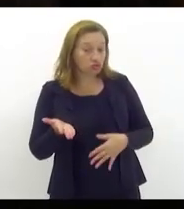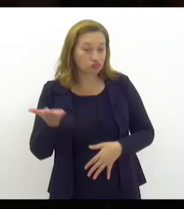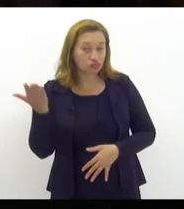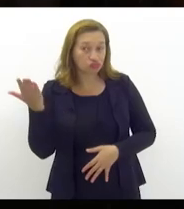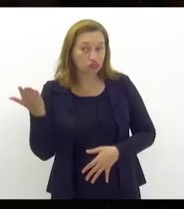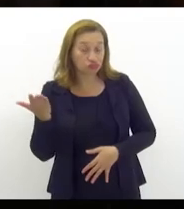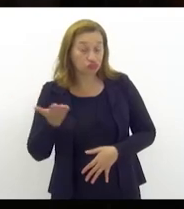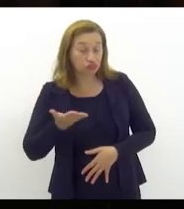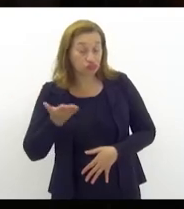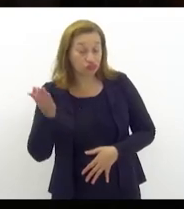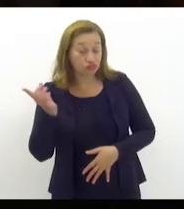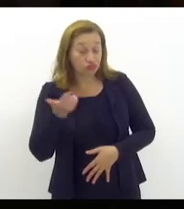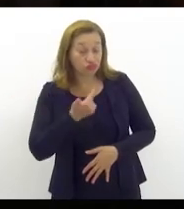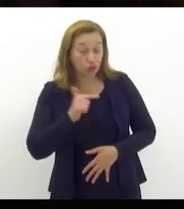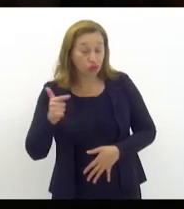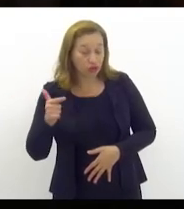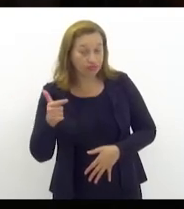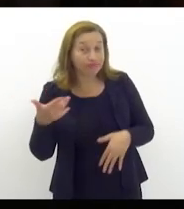inexiste.